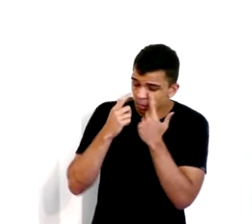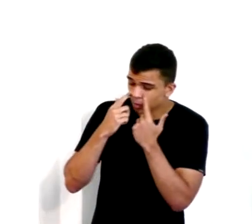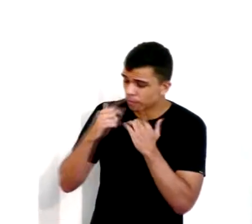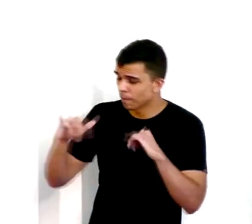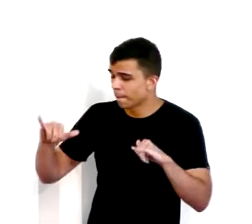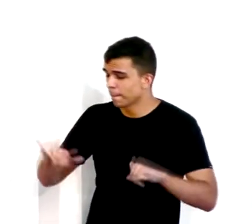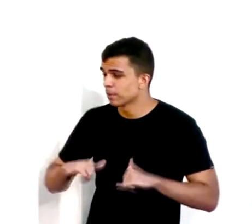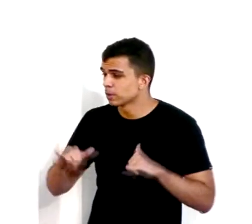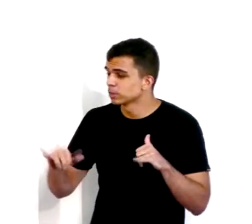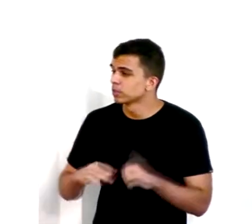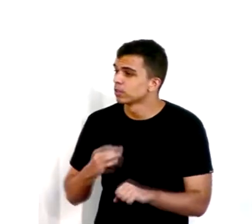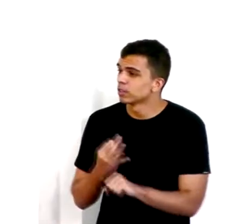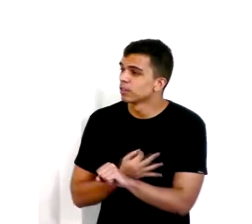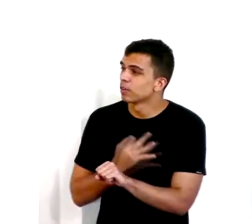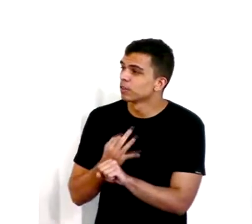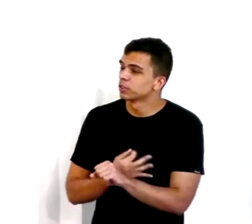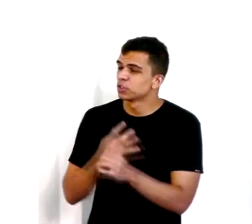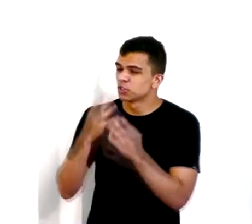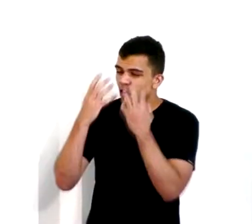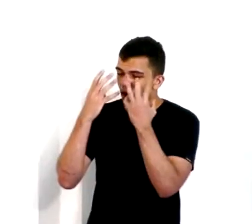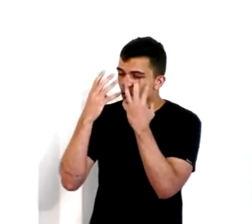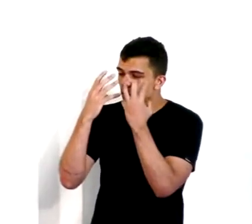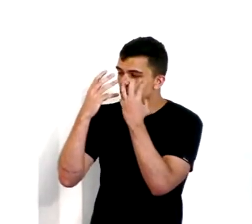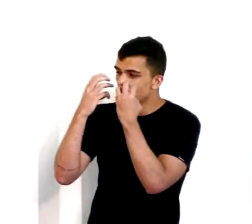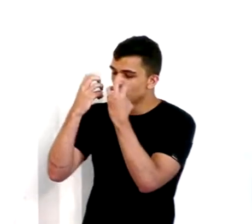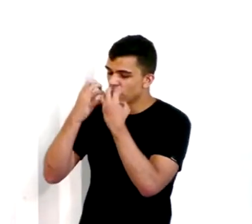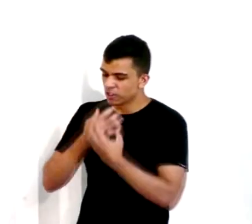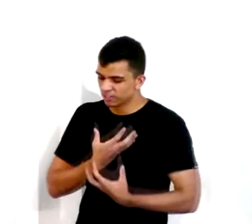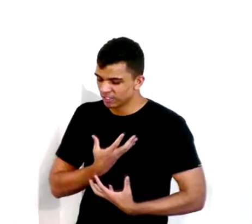meus olhos de mágoa se acham